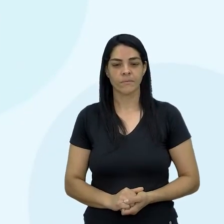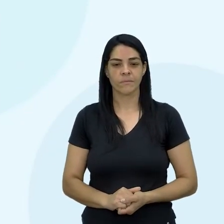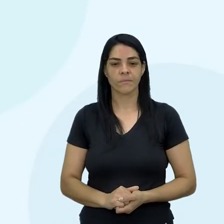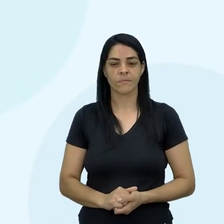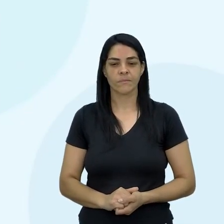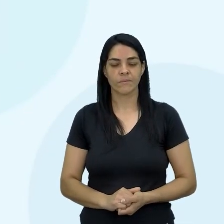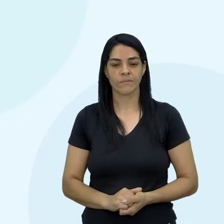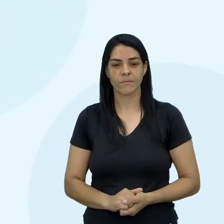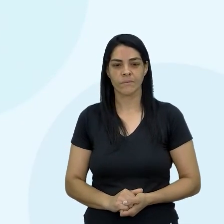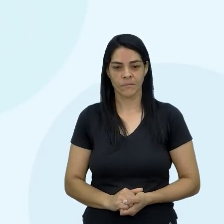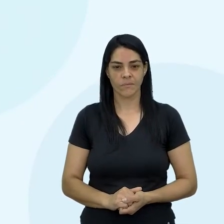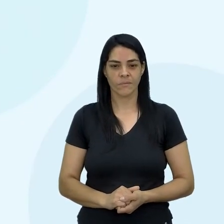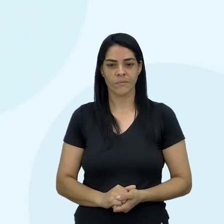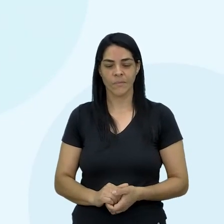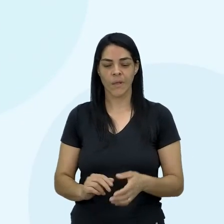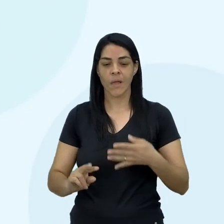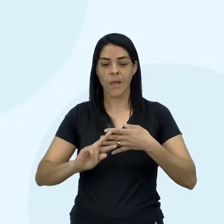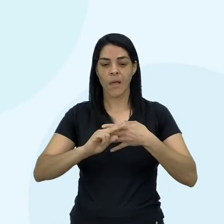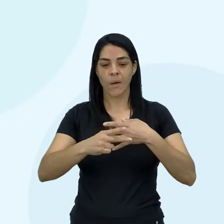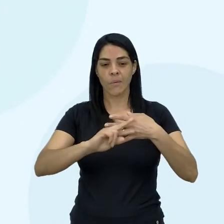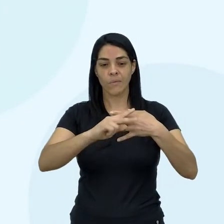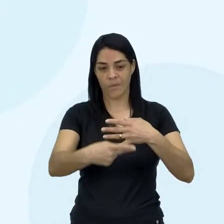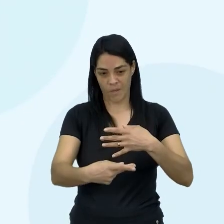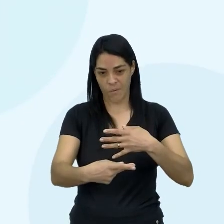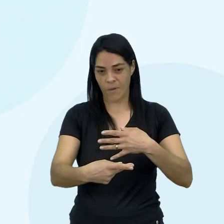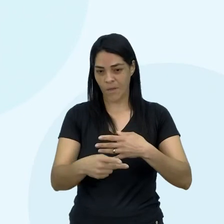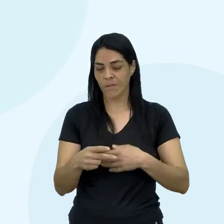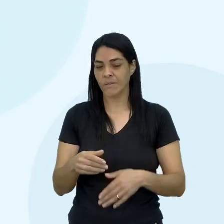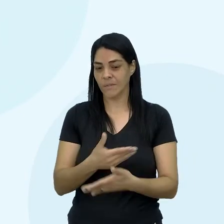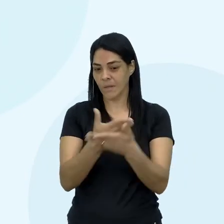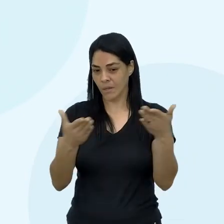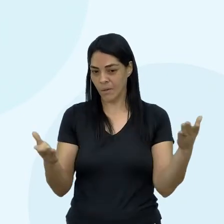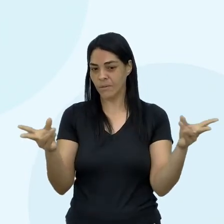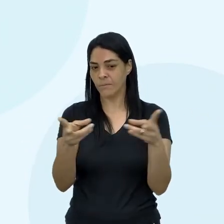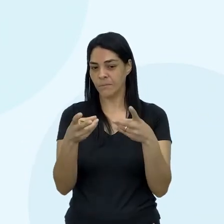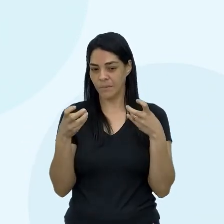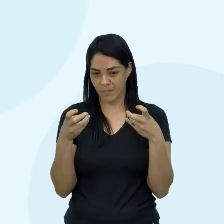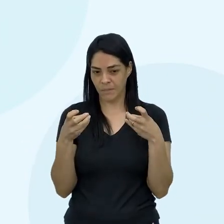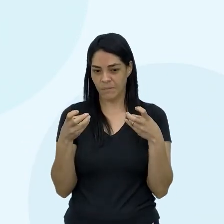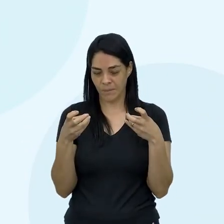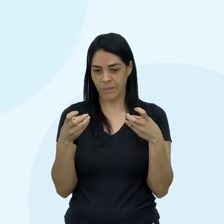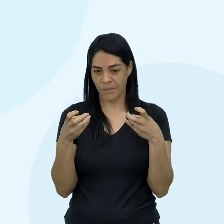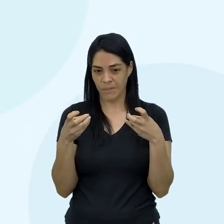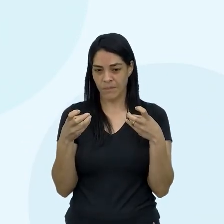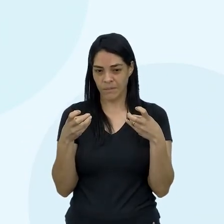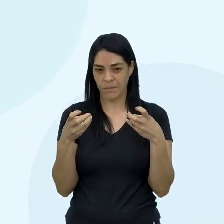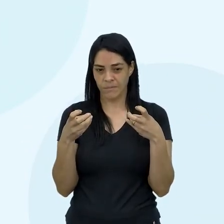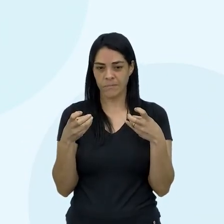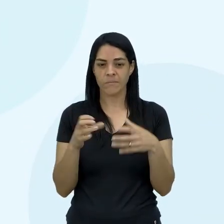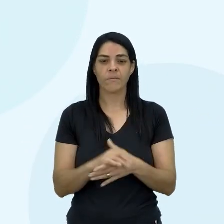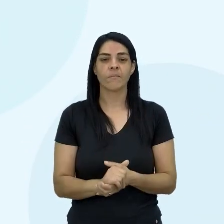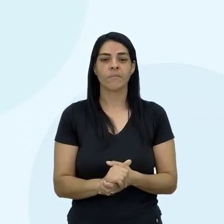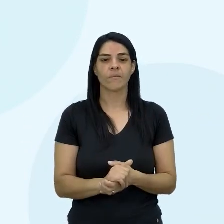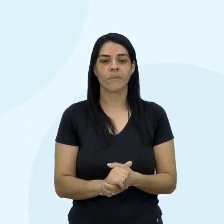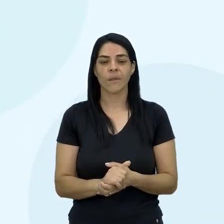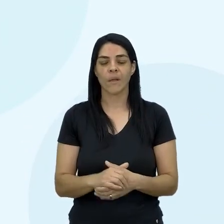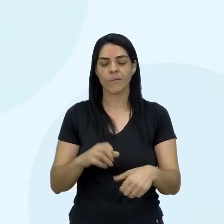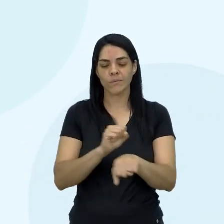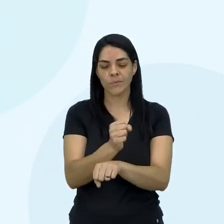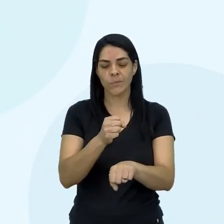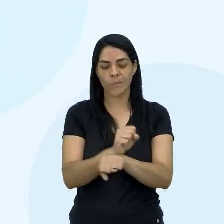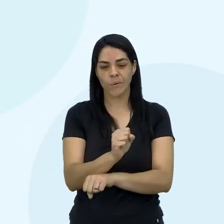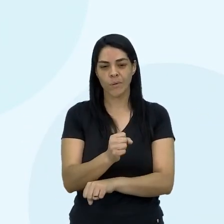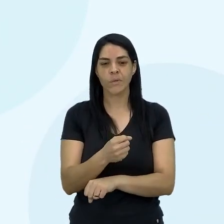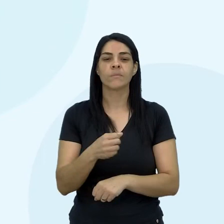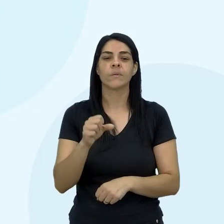A consequência disso, vocês estão vendo. A questão da superexploração, ao qual